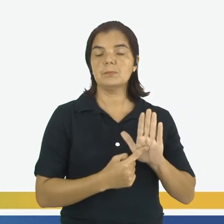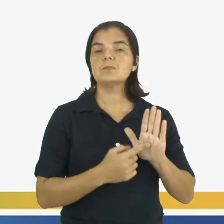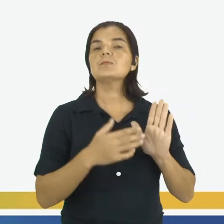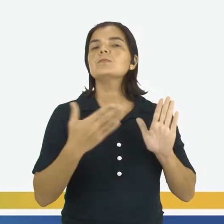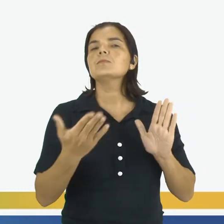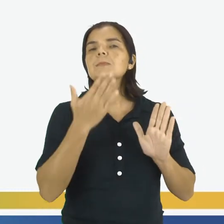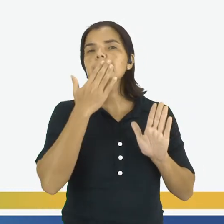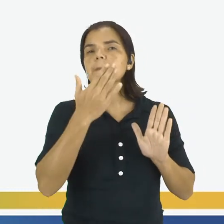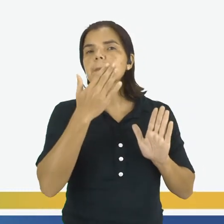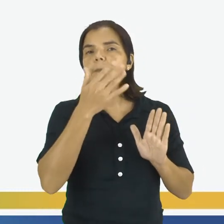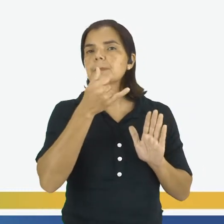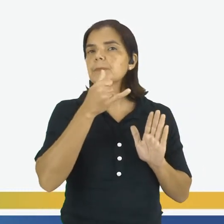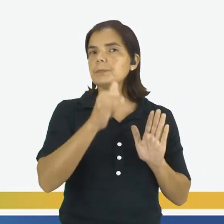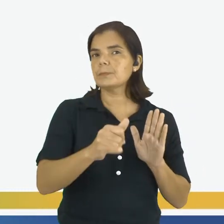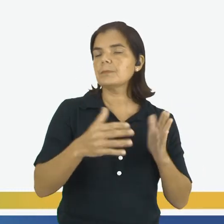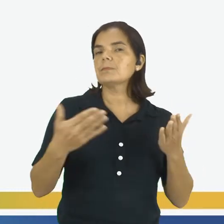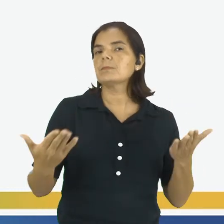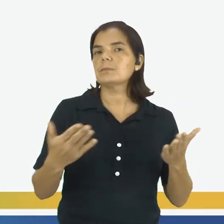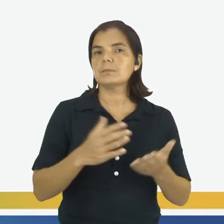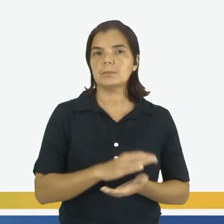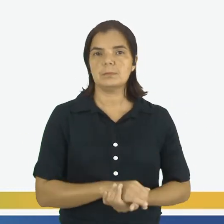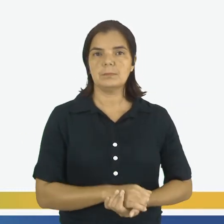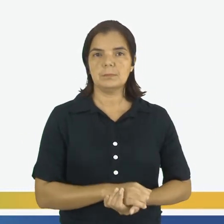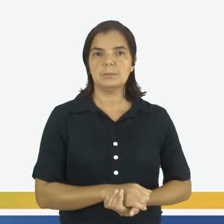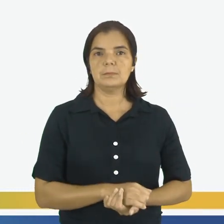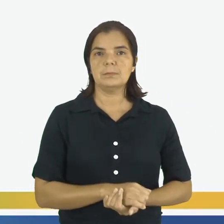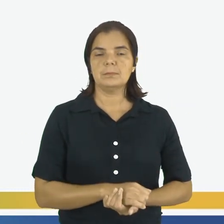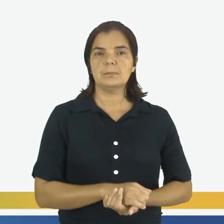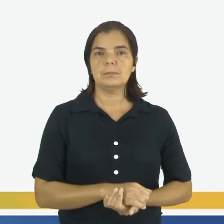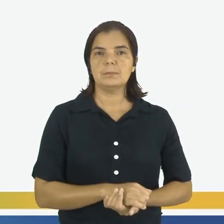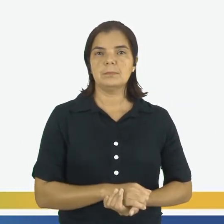qual tipo de energia, qual fonte de energia.